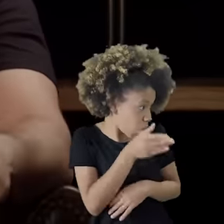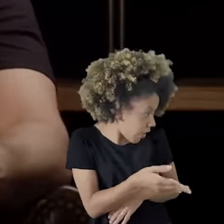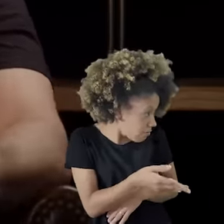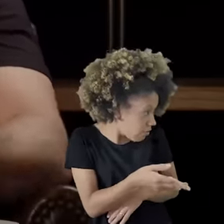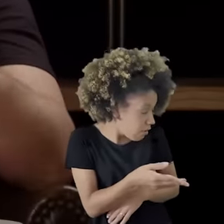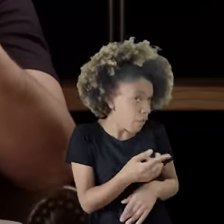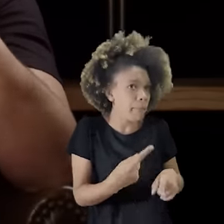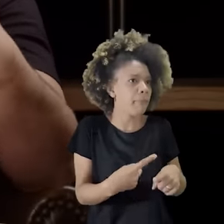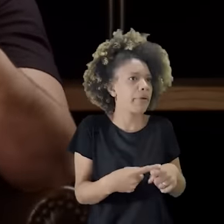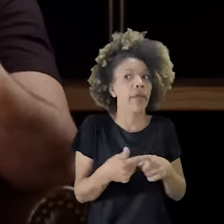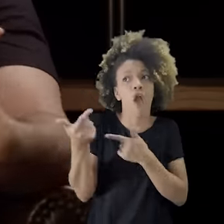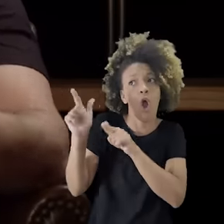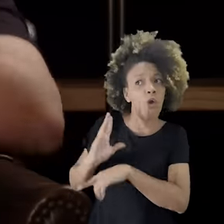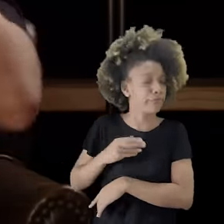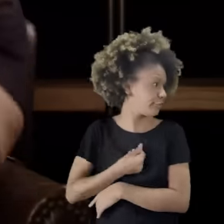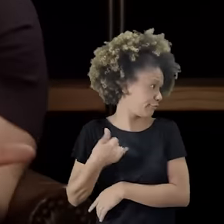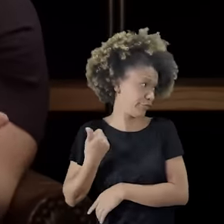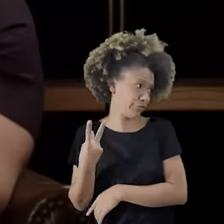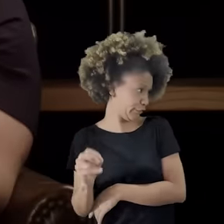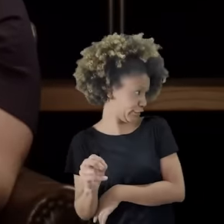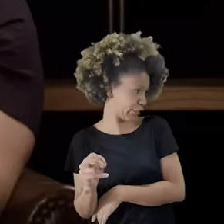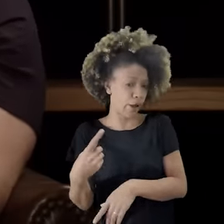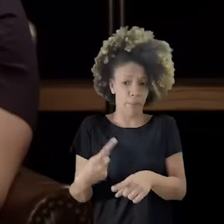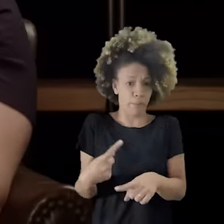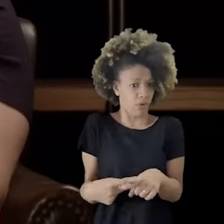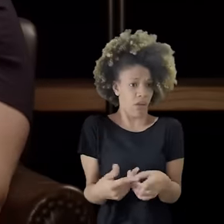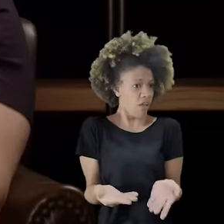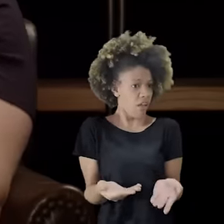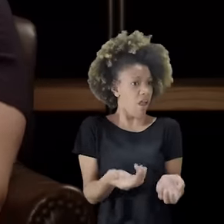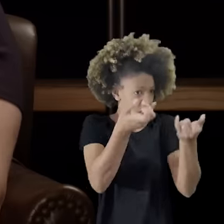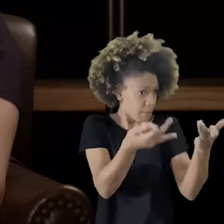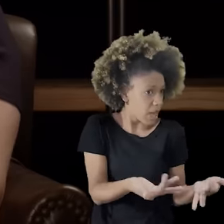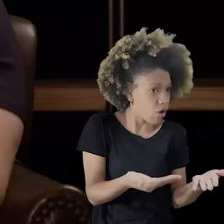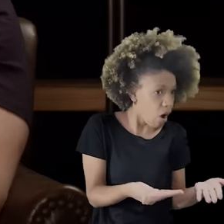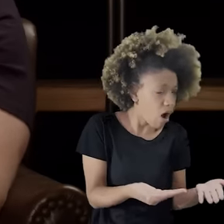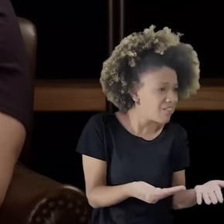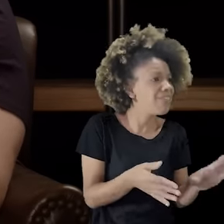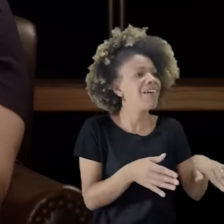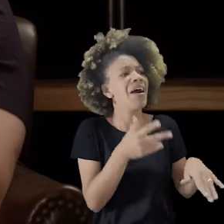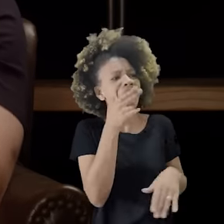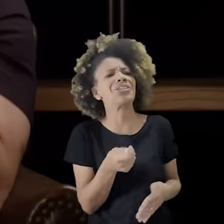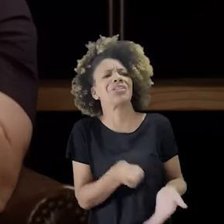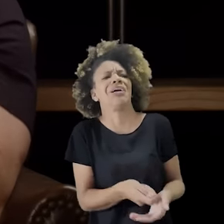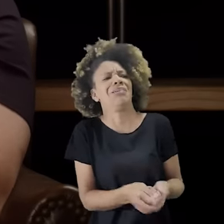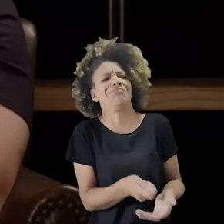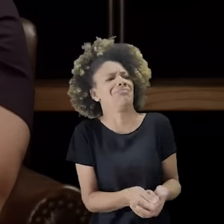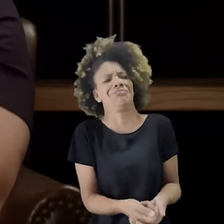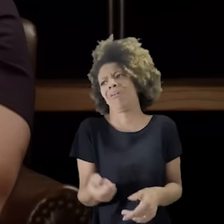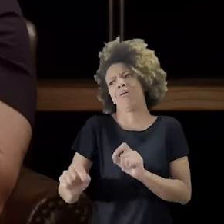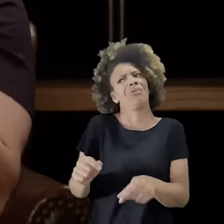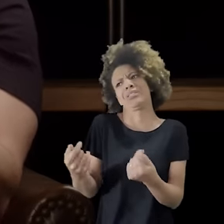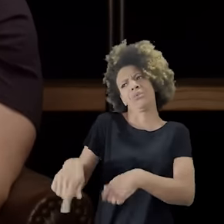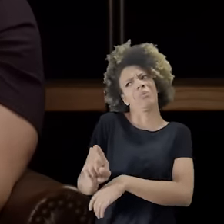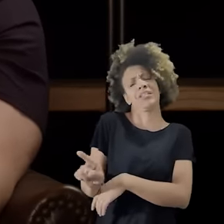Twitter por uma série de outras trans de 20 anos porque ela falou sobre isso Ela falou esse assunto cara Acho que a galera tá forçando também uma